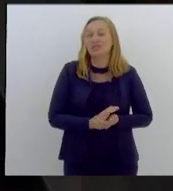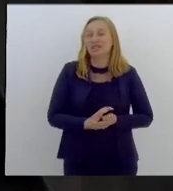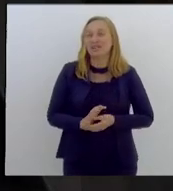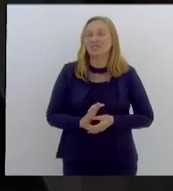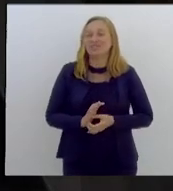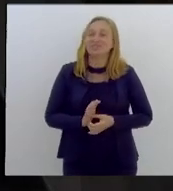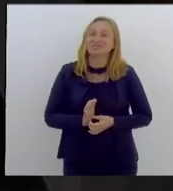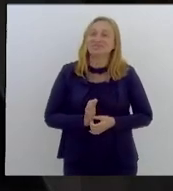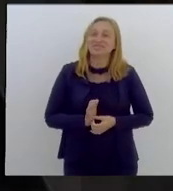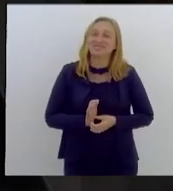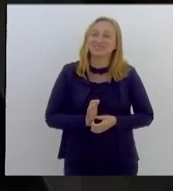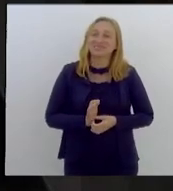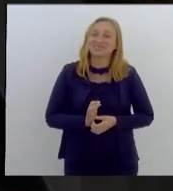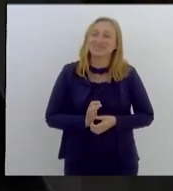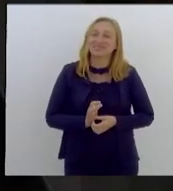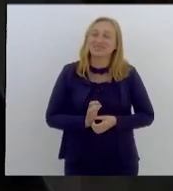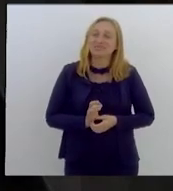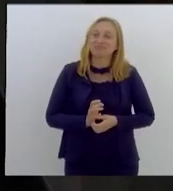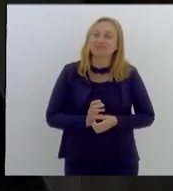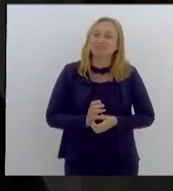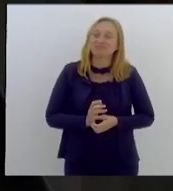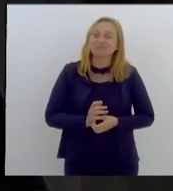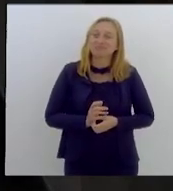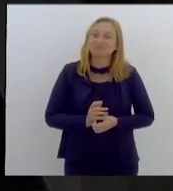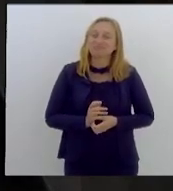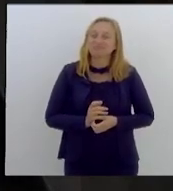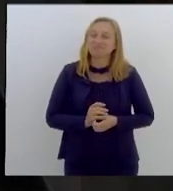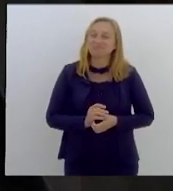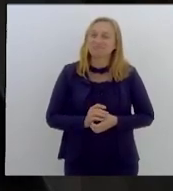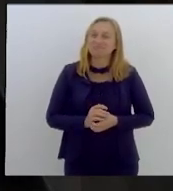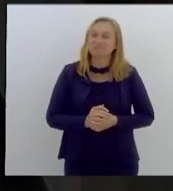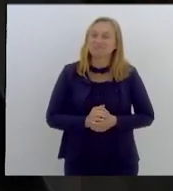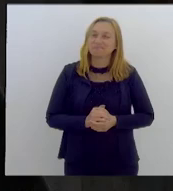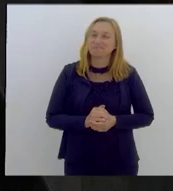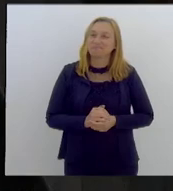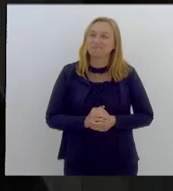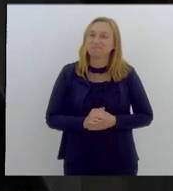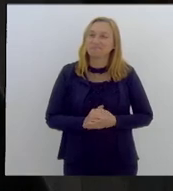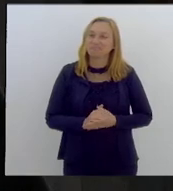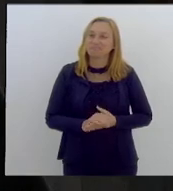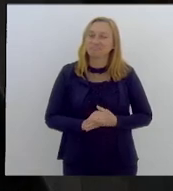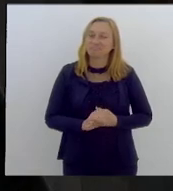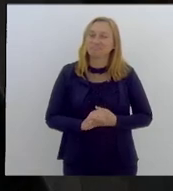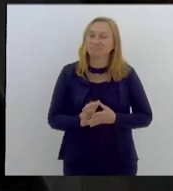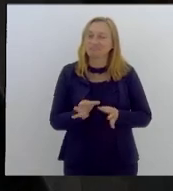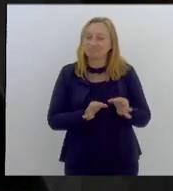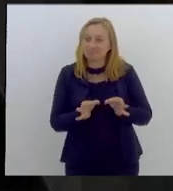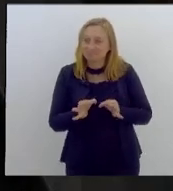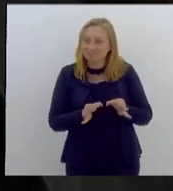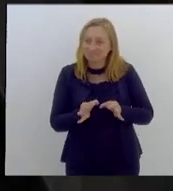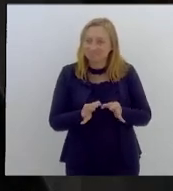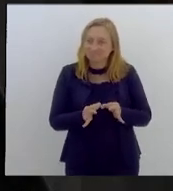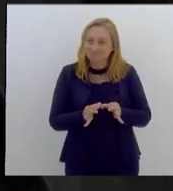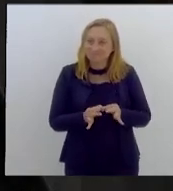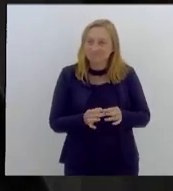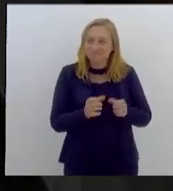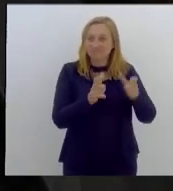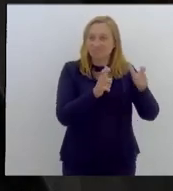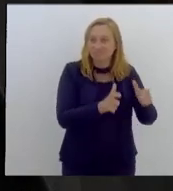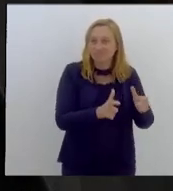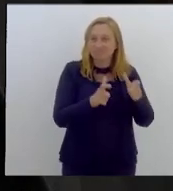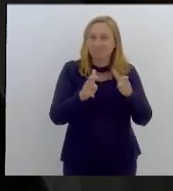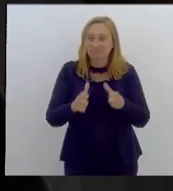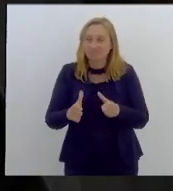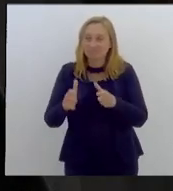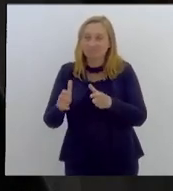perco, que os remanejamentos sejam feitos por programa de